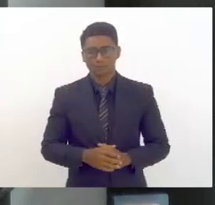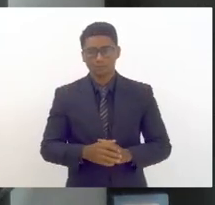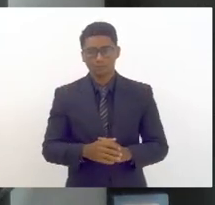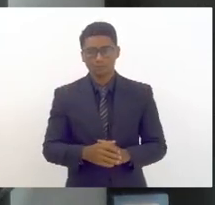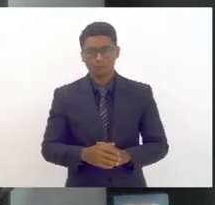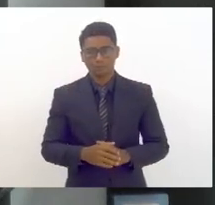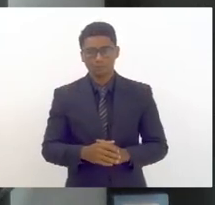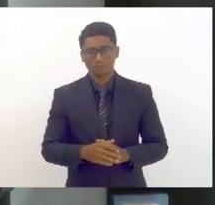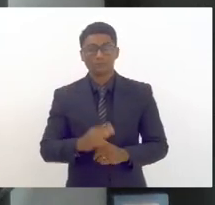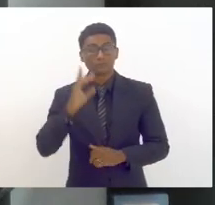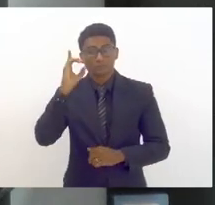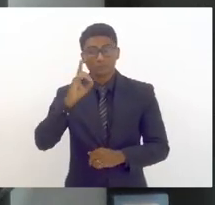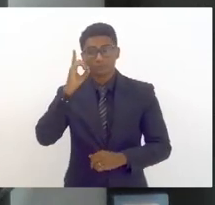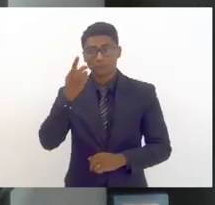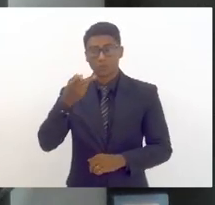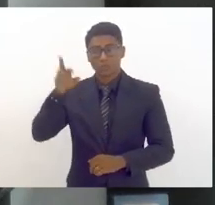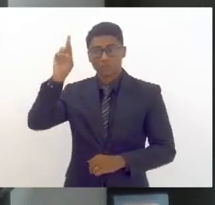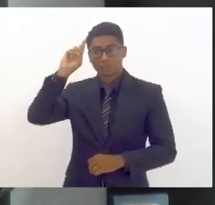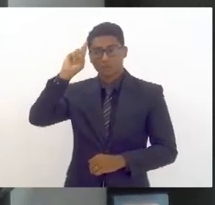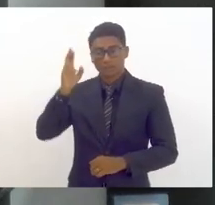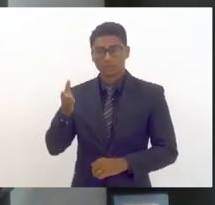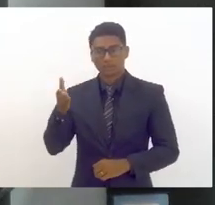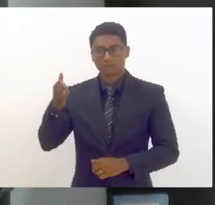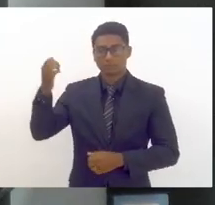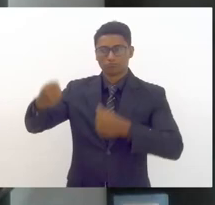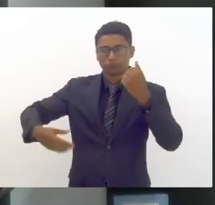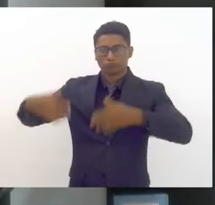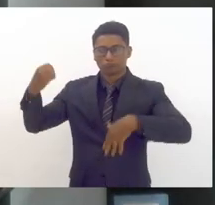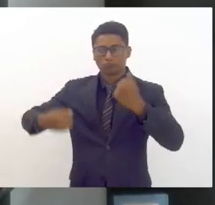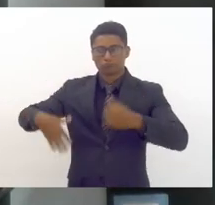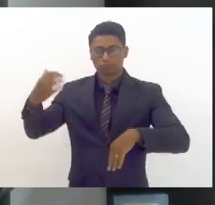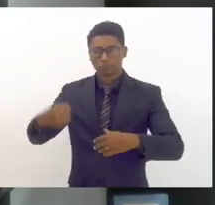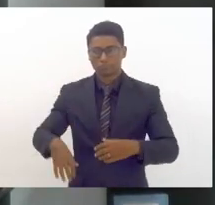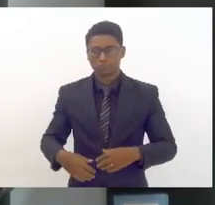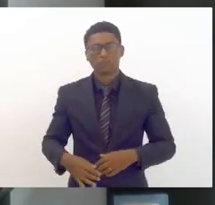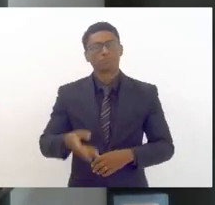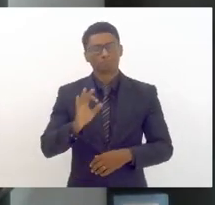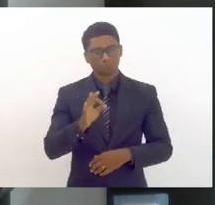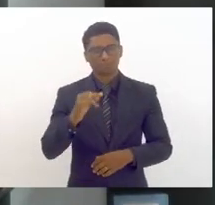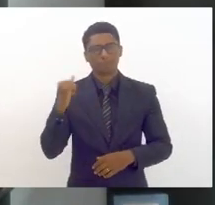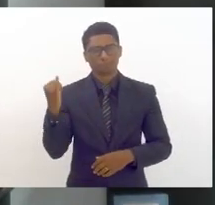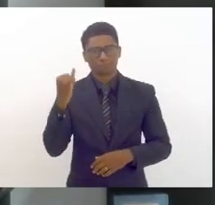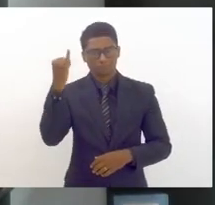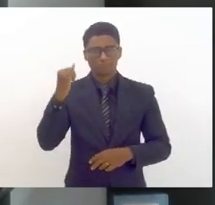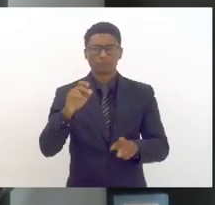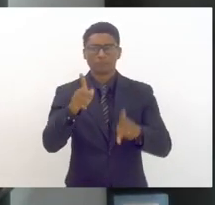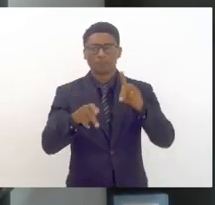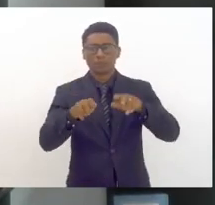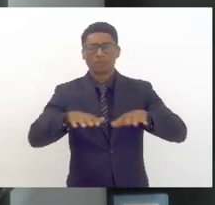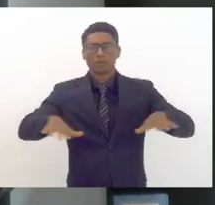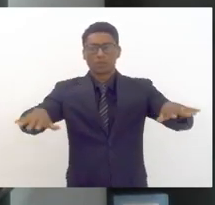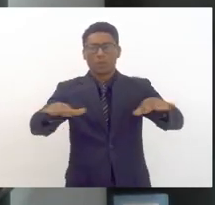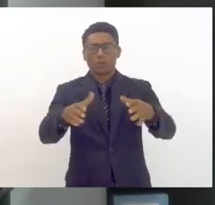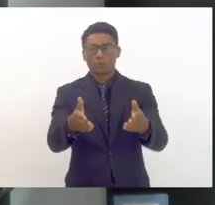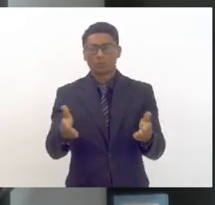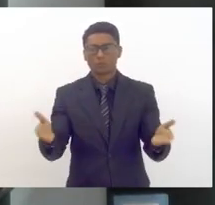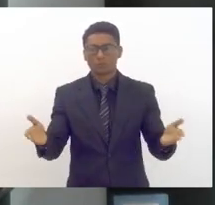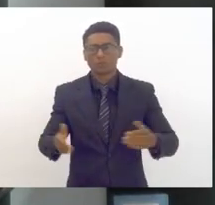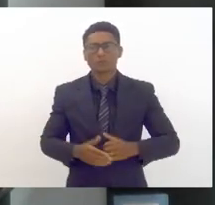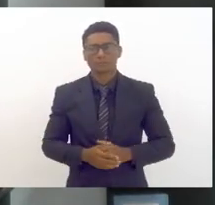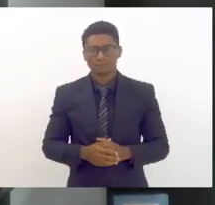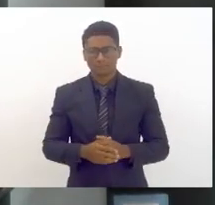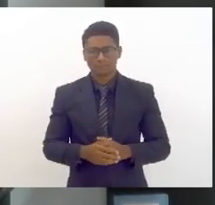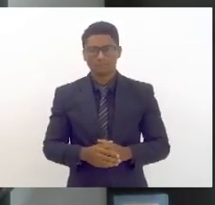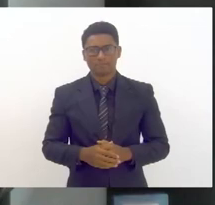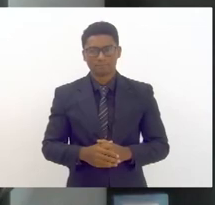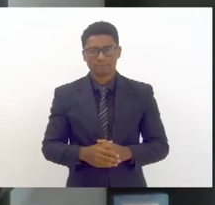comentários que o deputado Rosenberg Reis fez é procedente, a população como um todo, ela